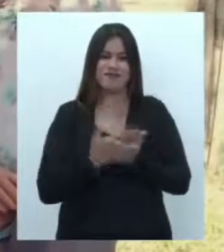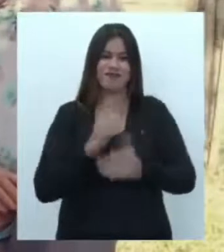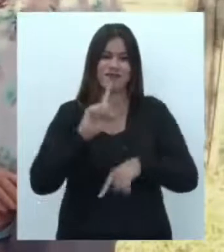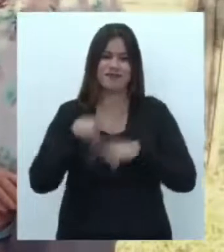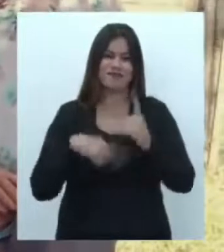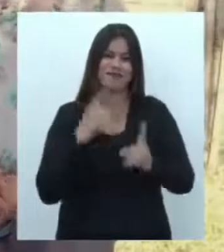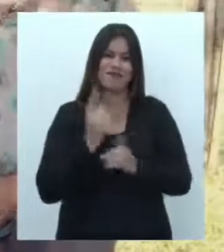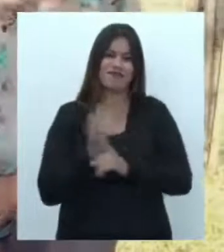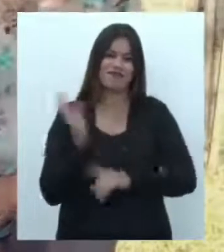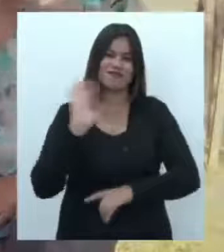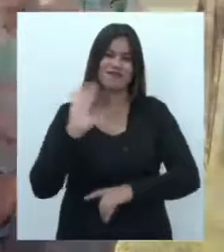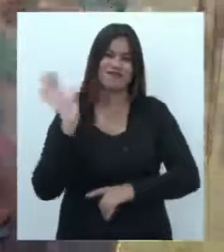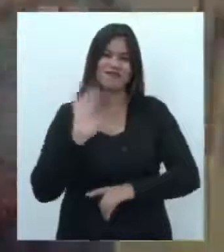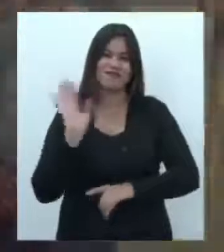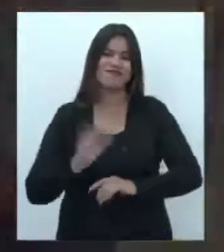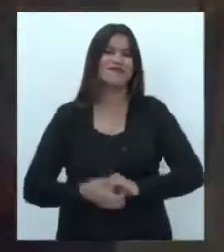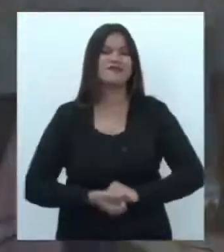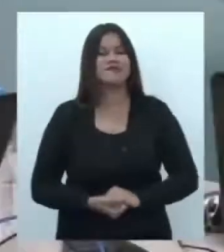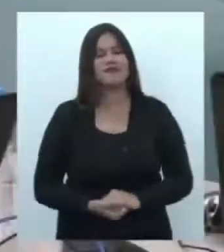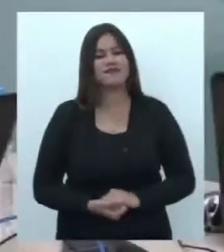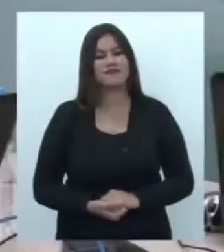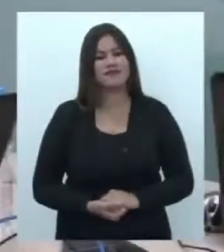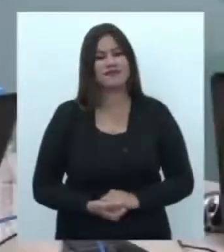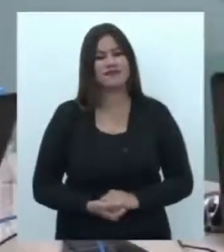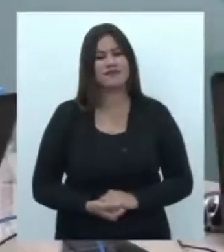até uma próxima vez. Tchau!